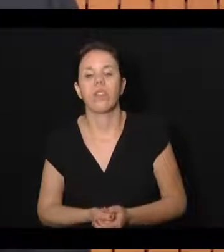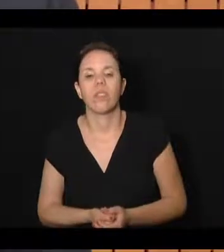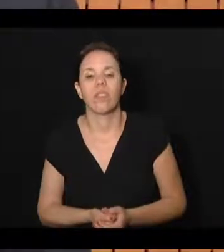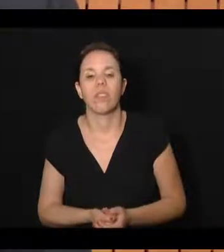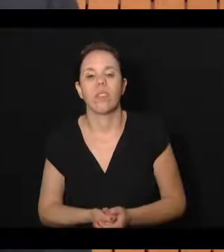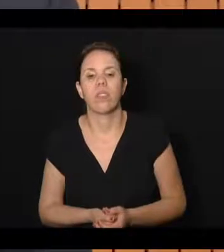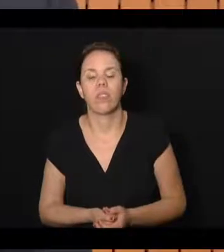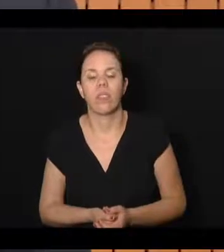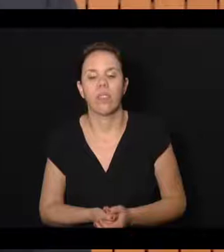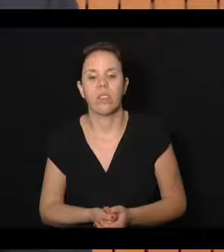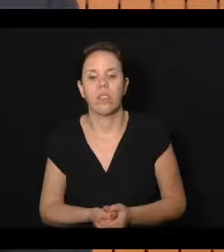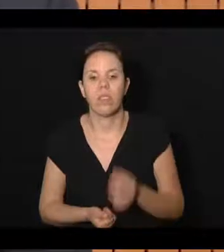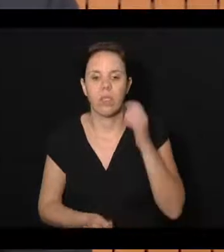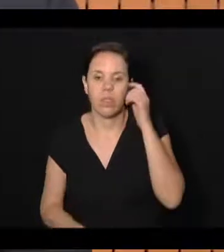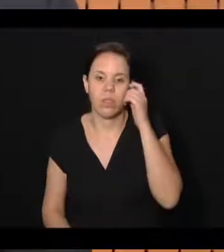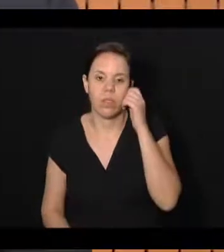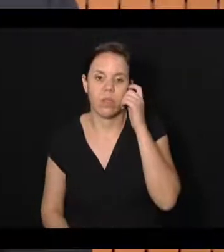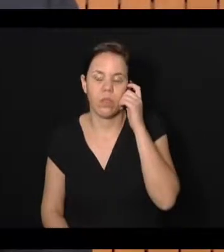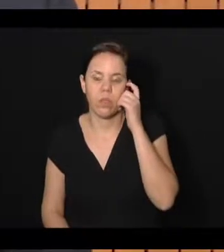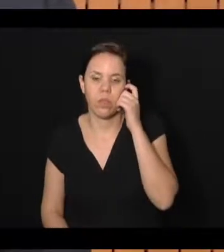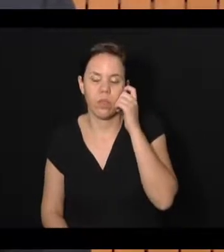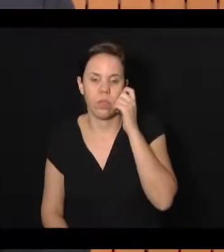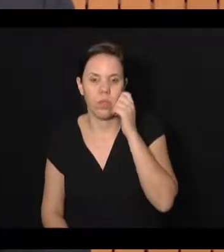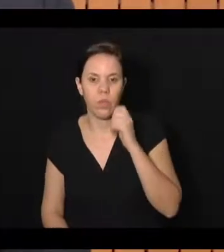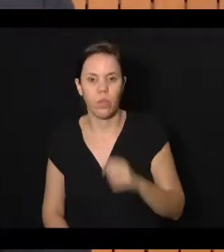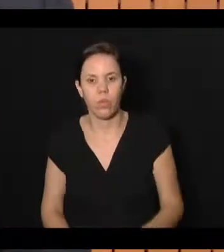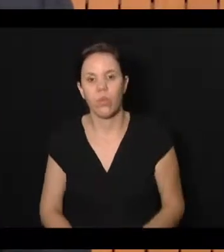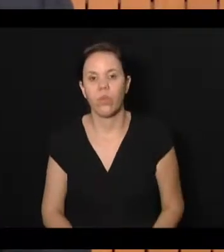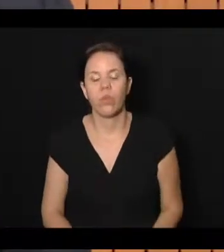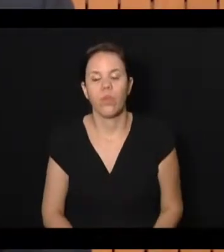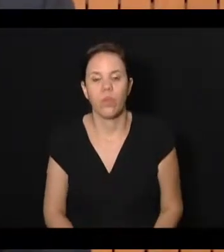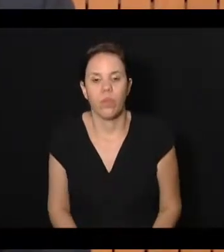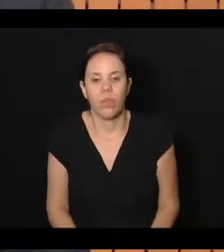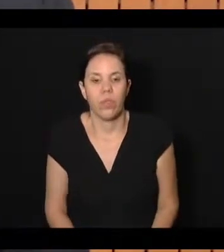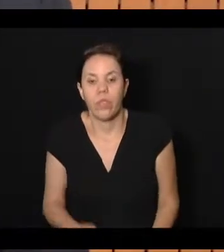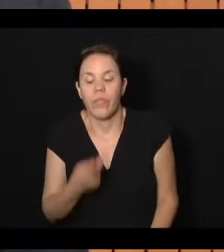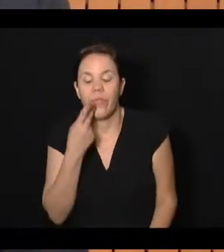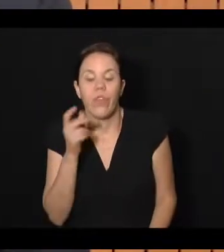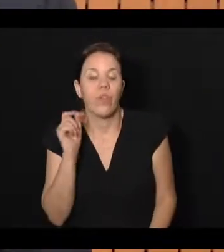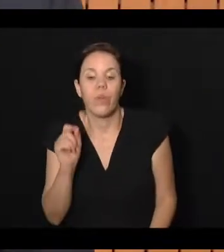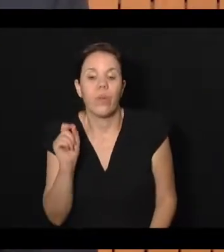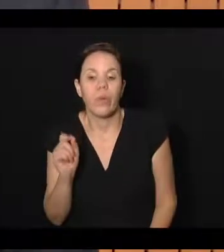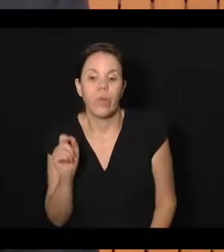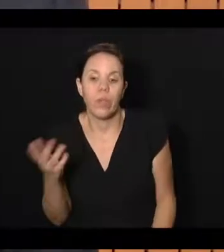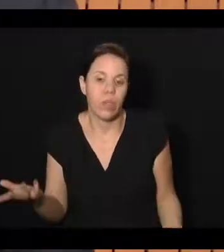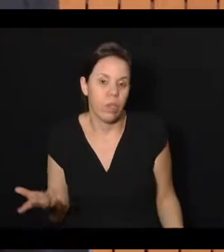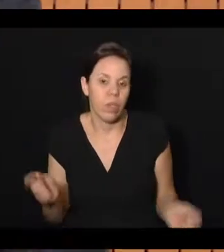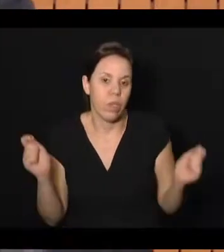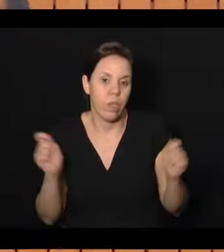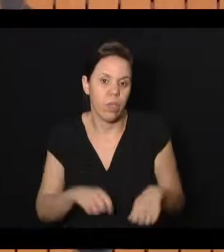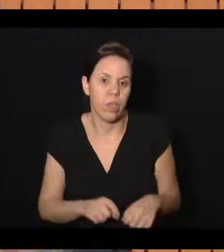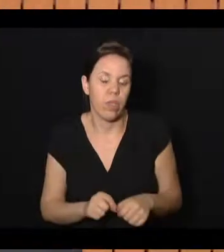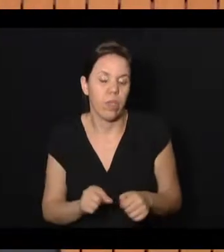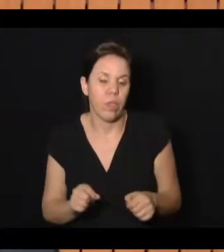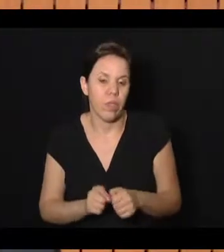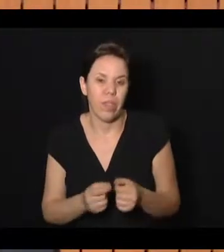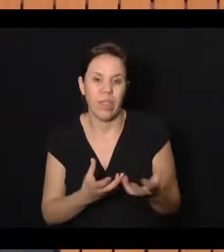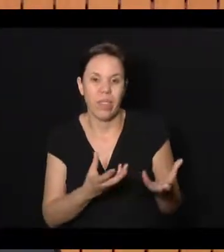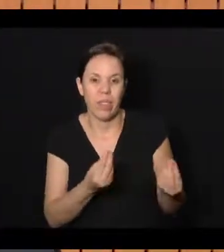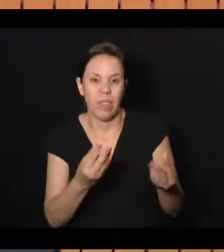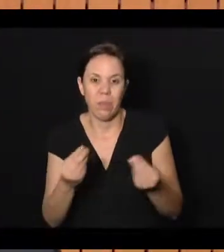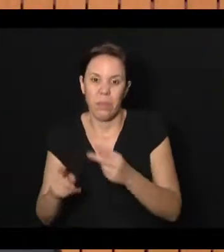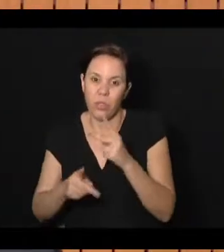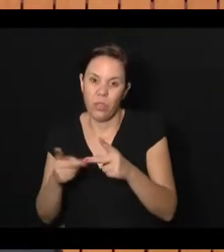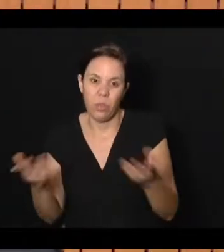o o óleo da guarda municipal falou são condições propícias né no meio de fluxo de